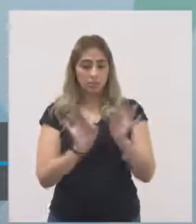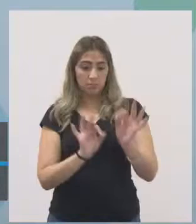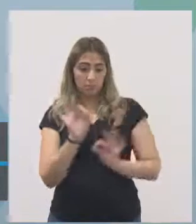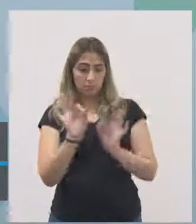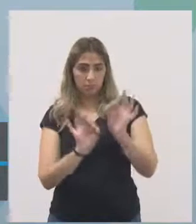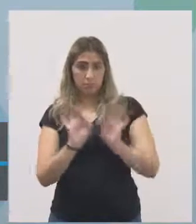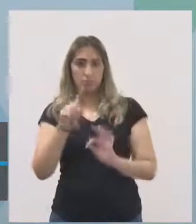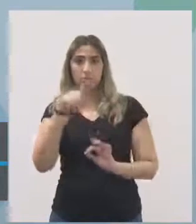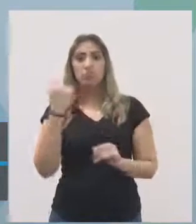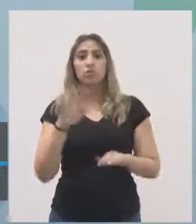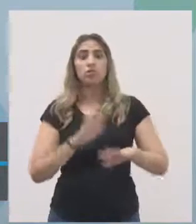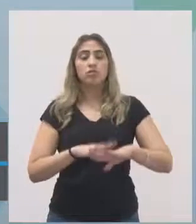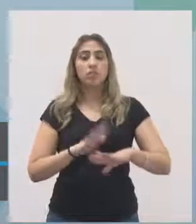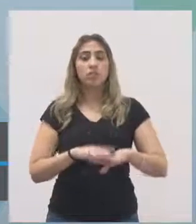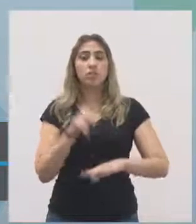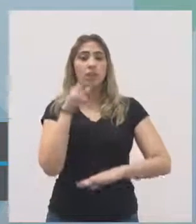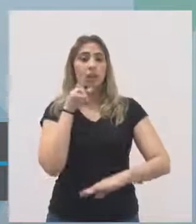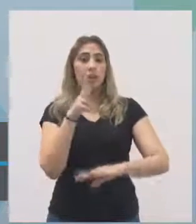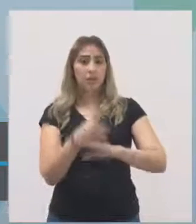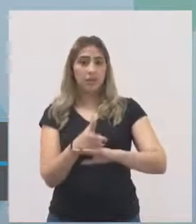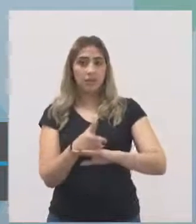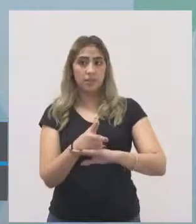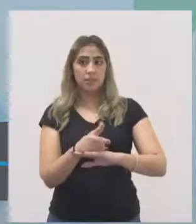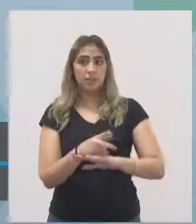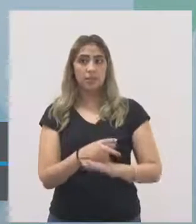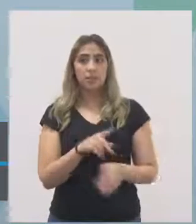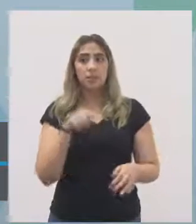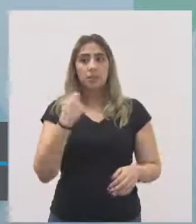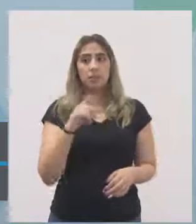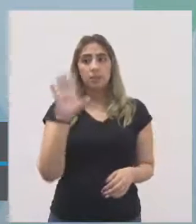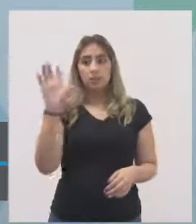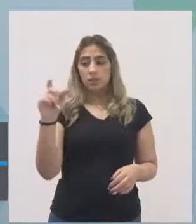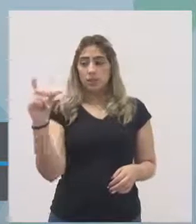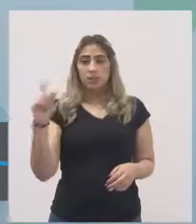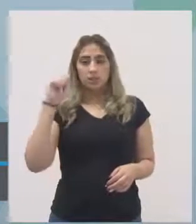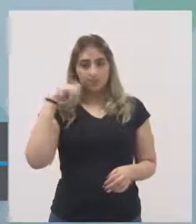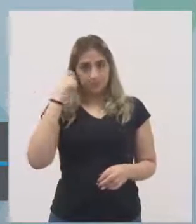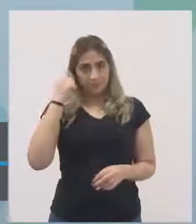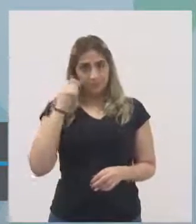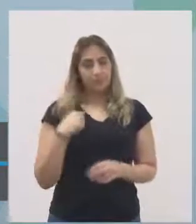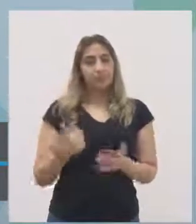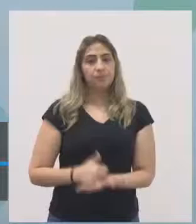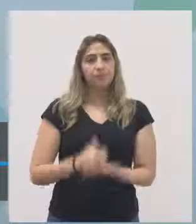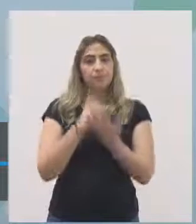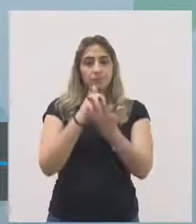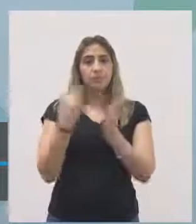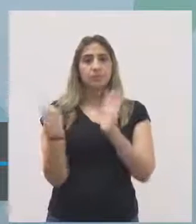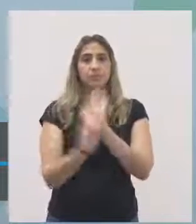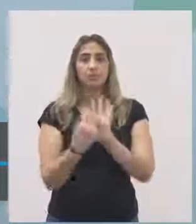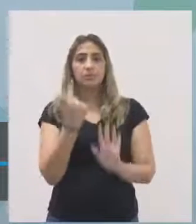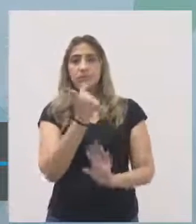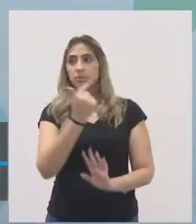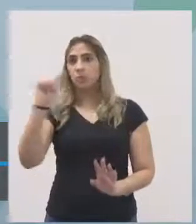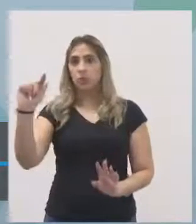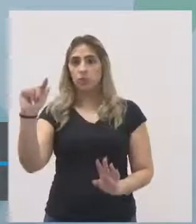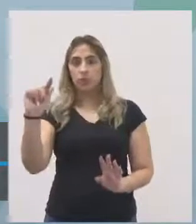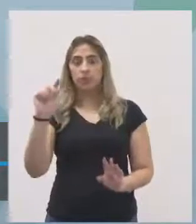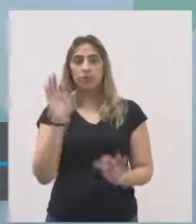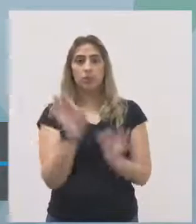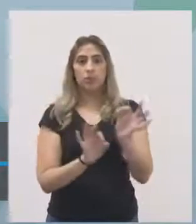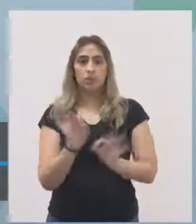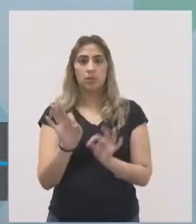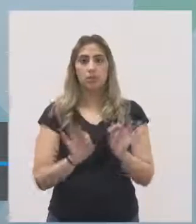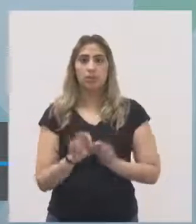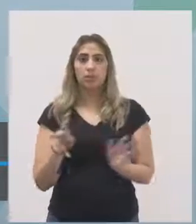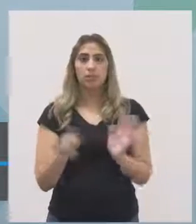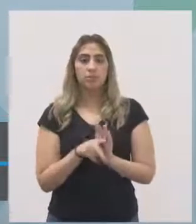fazer aí a gravação e aí você tem que pegar esse vídeo que foi salvo e colocar em outro programa